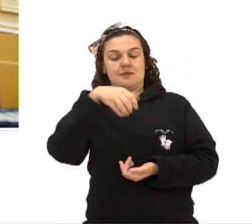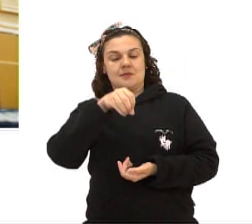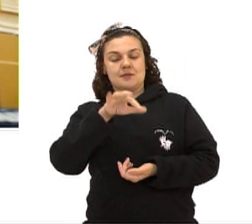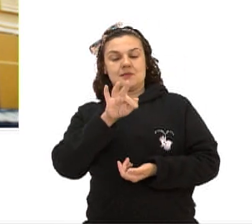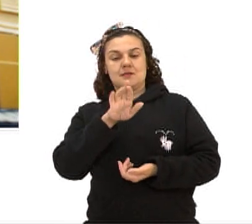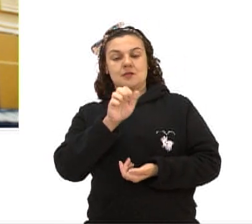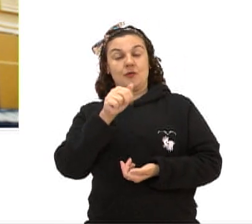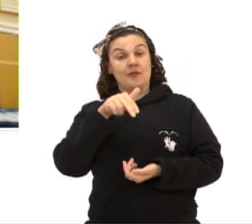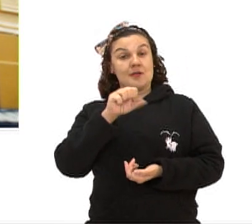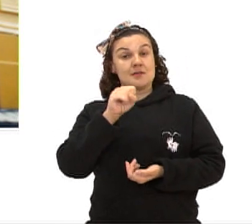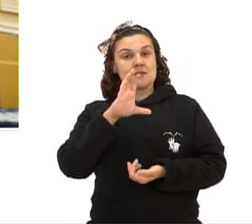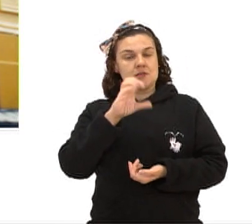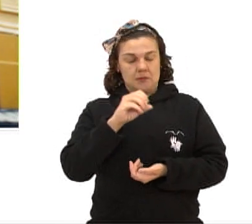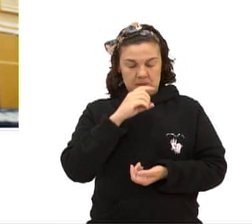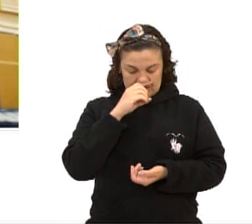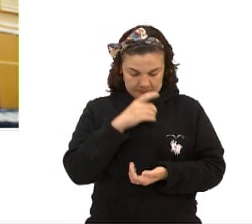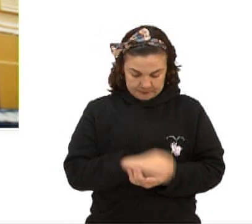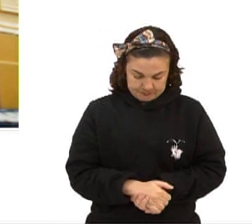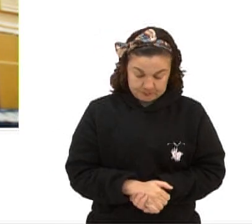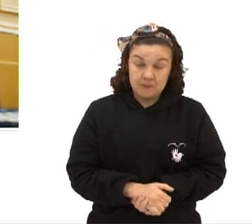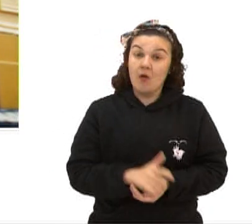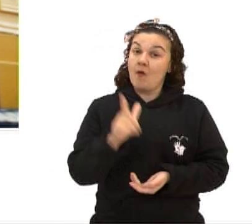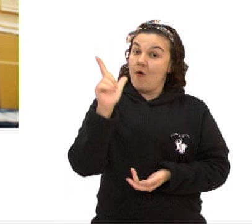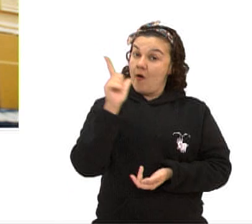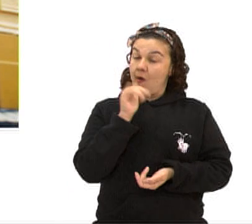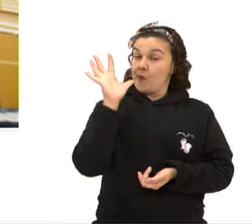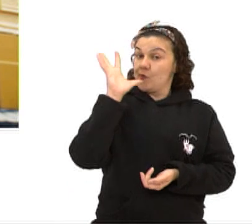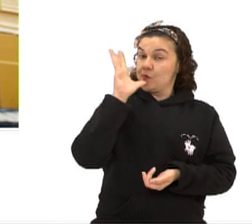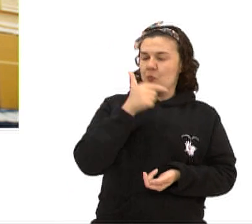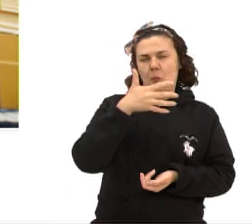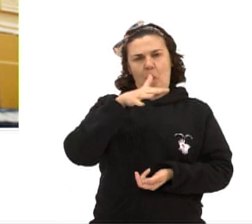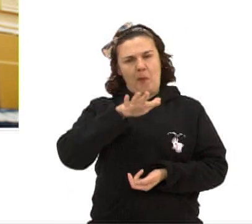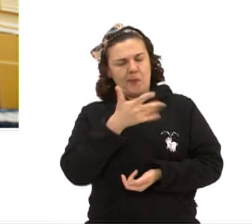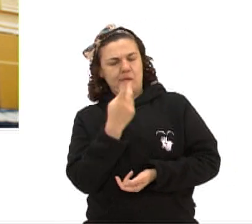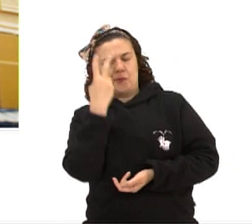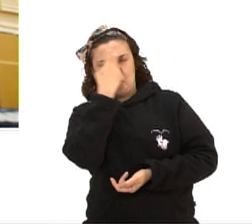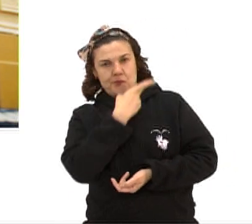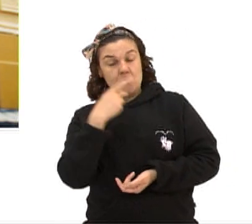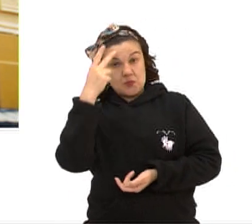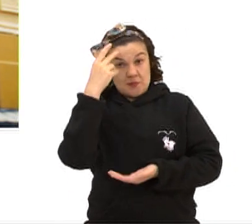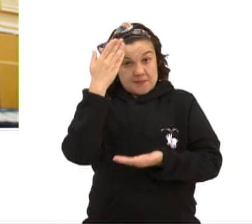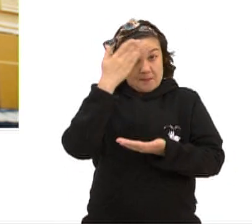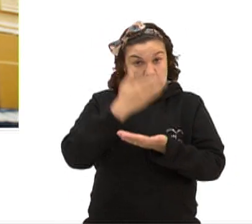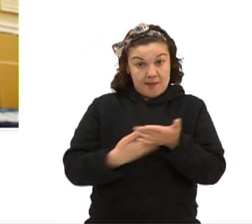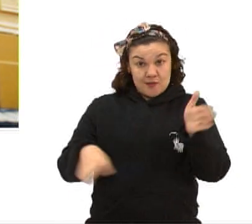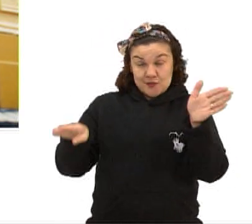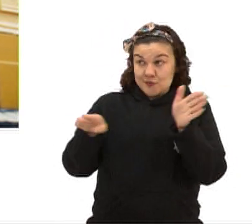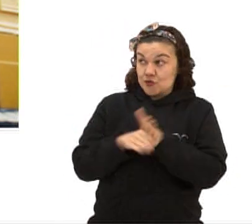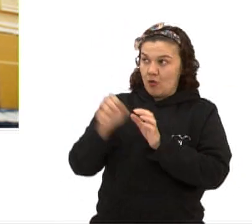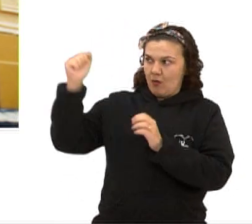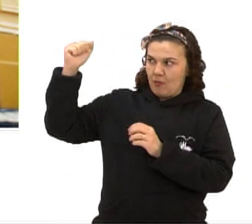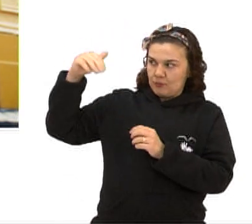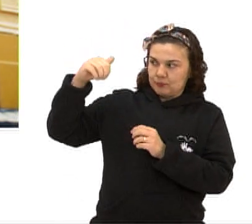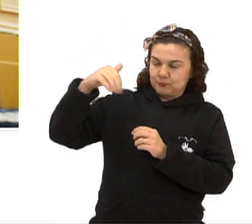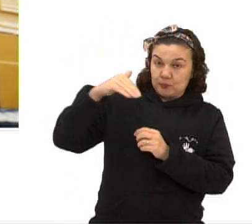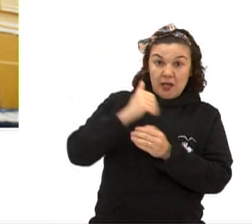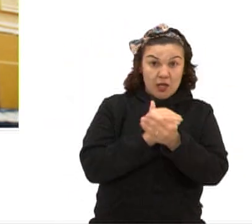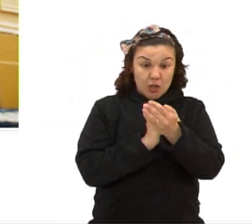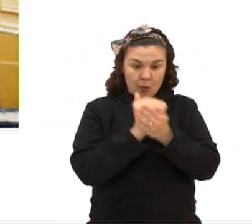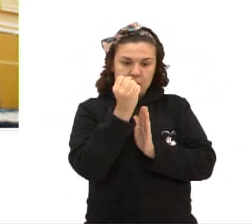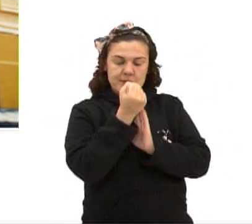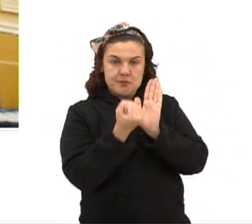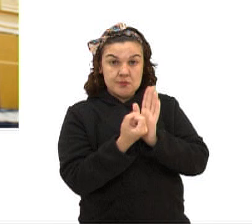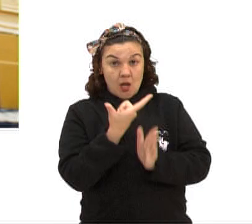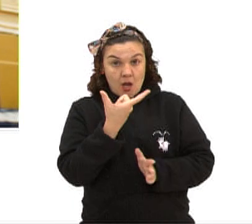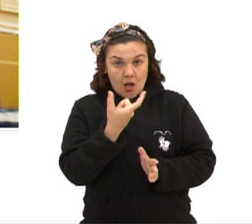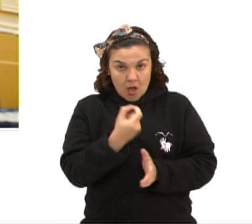Francisco. Então a água veio, levou 2 horas e meia mais ou menos para chegar até aqui, né? E no início do século